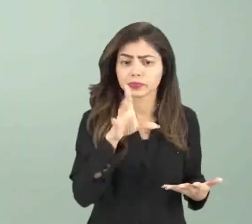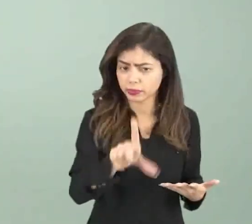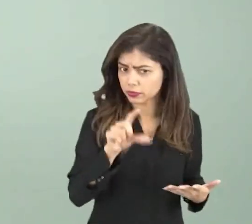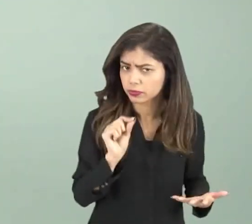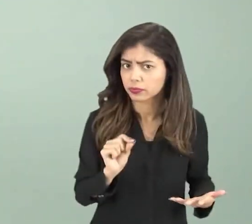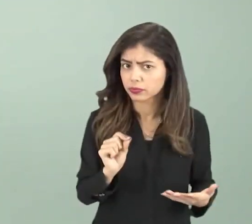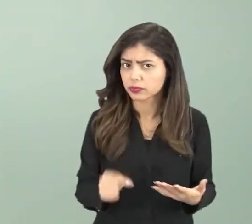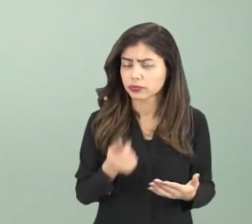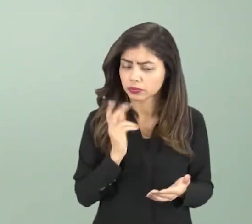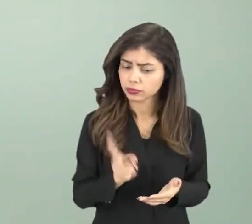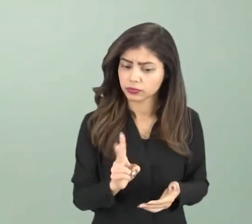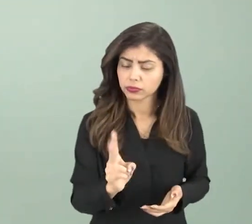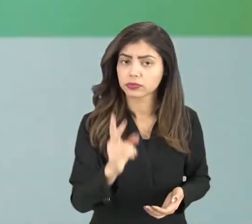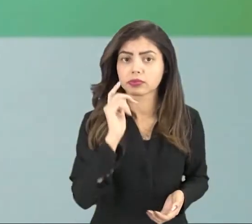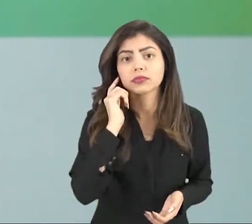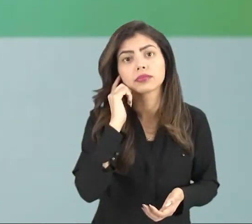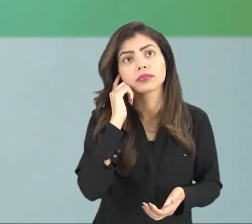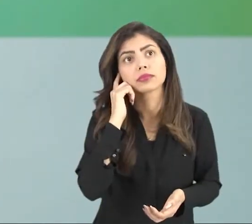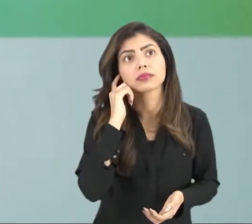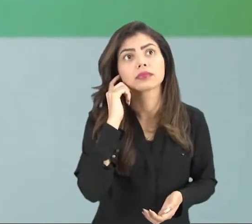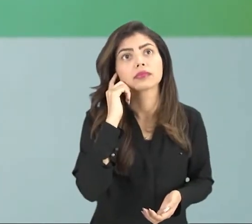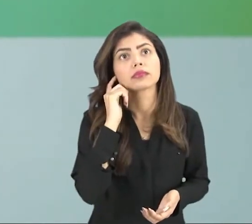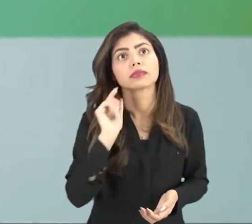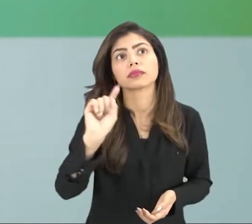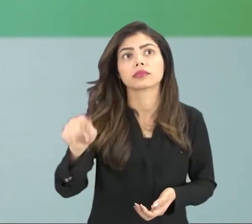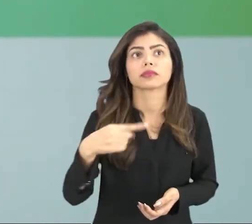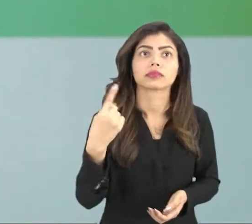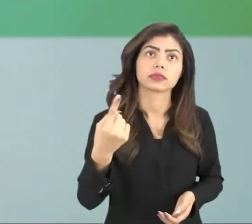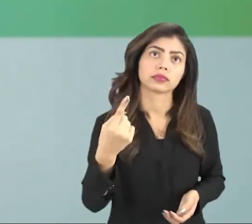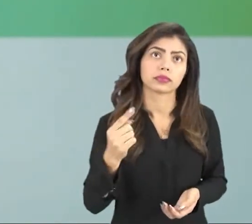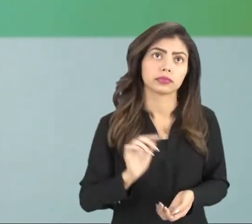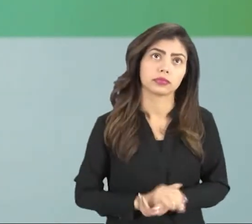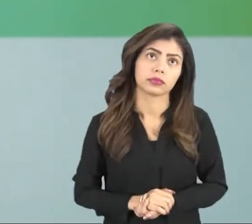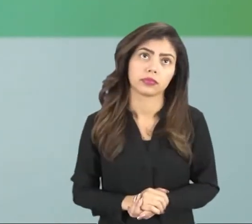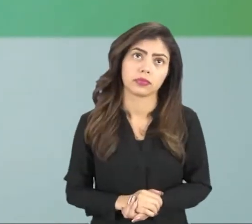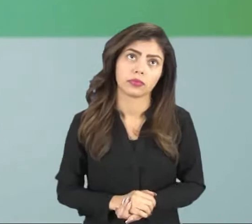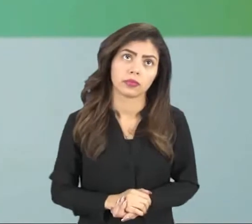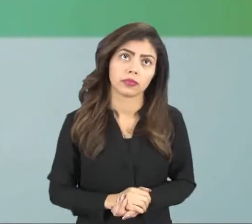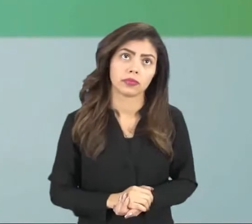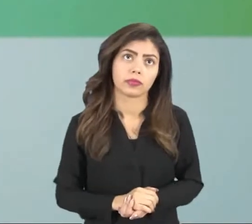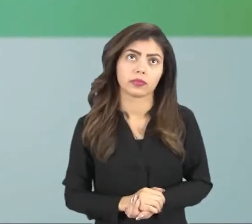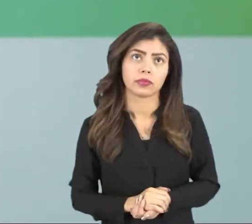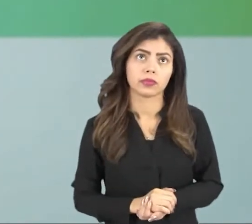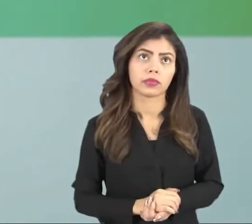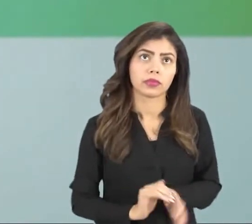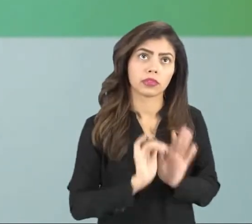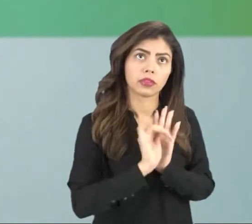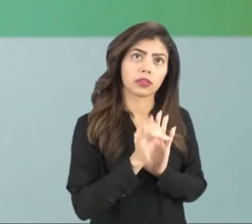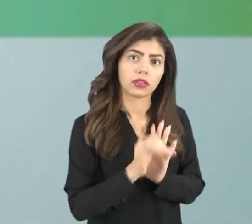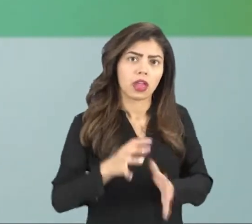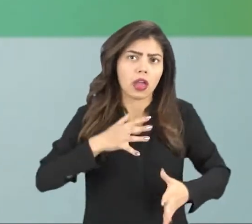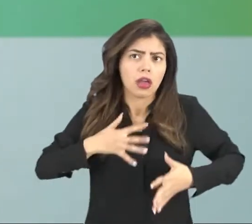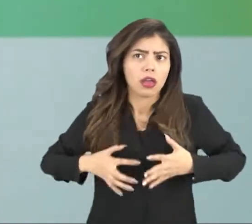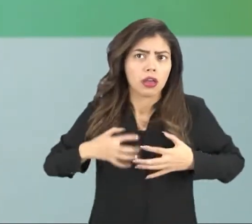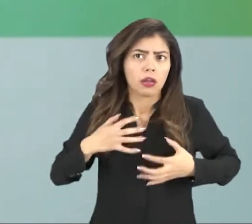essa história para dar continuidade? Vamos lá na nossa próxima história. No conto de terror.